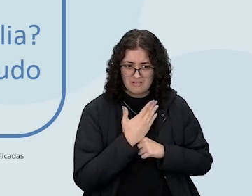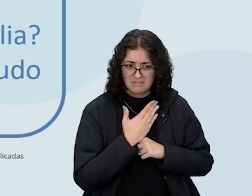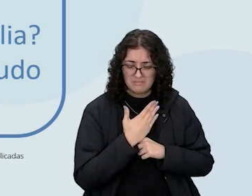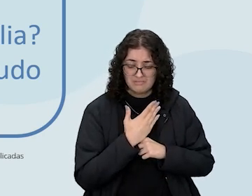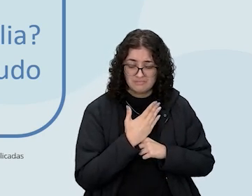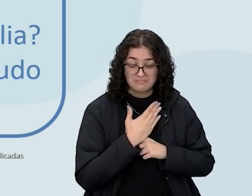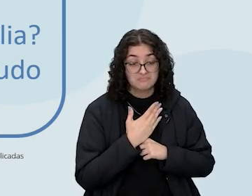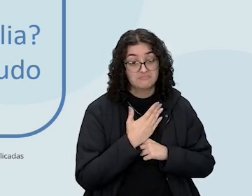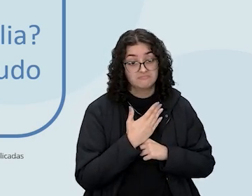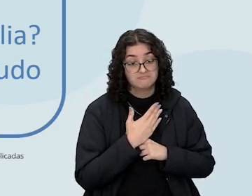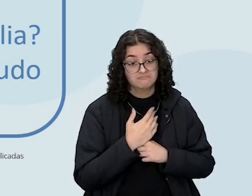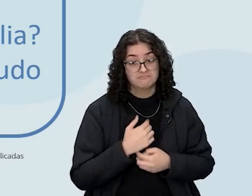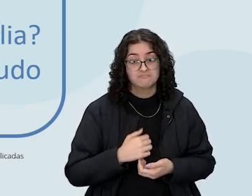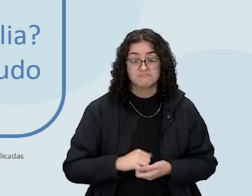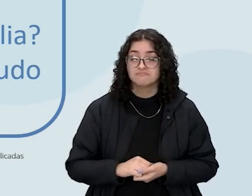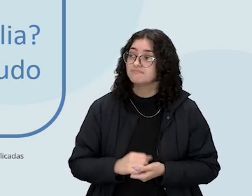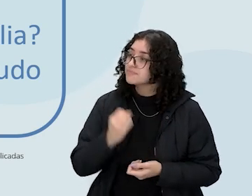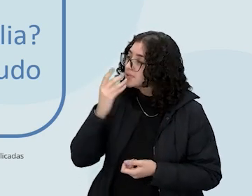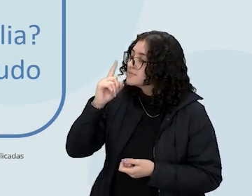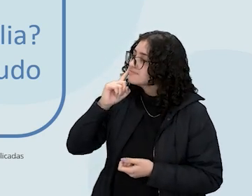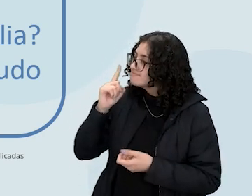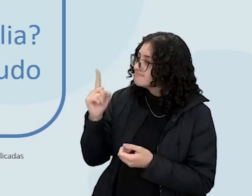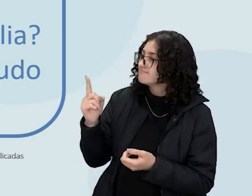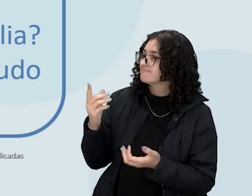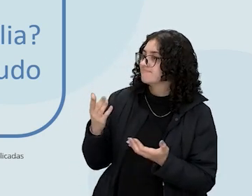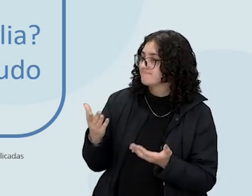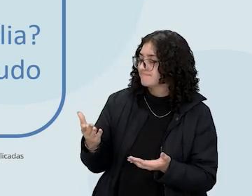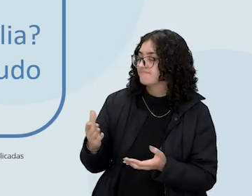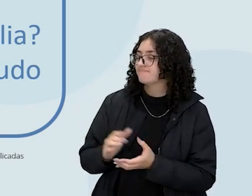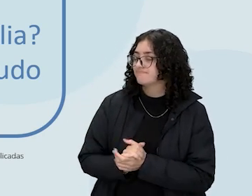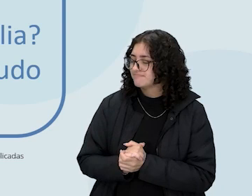ajudar? Bom dia, seu João.